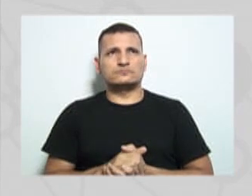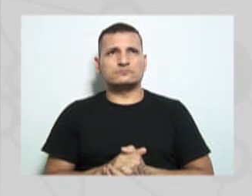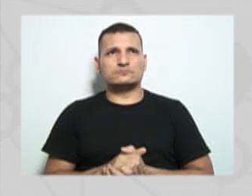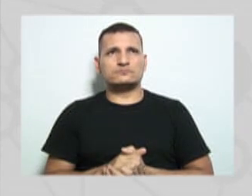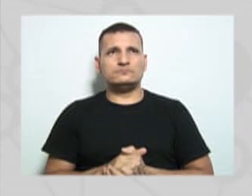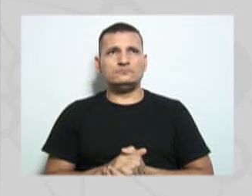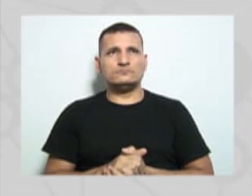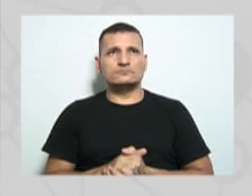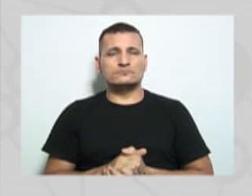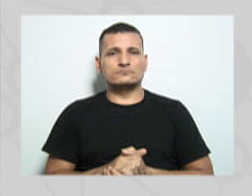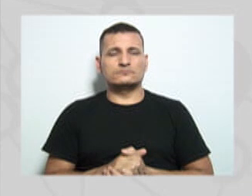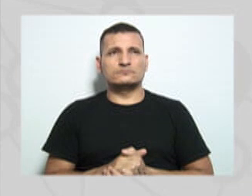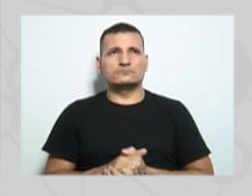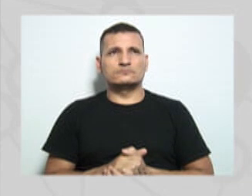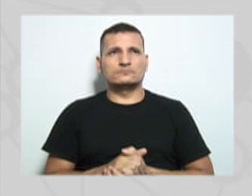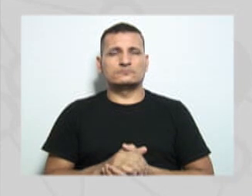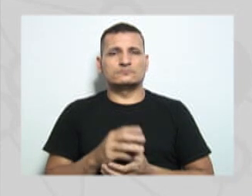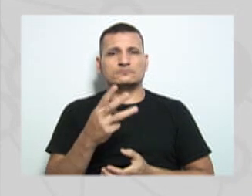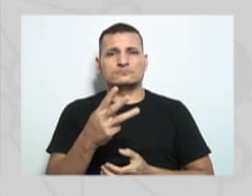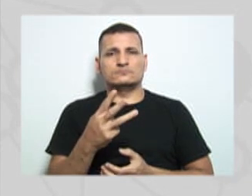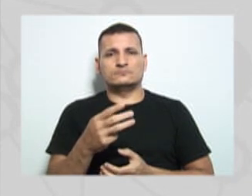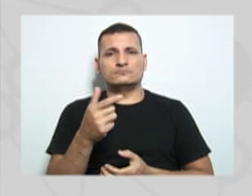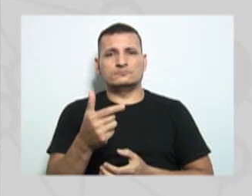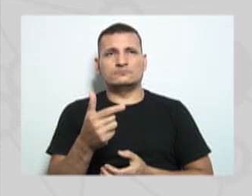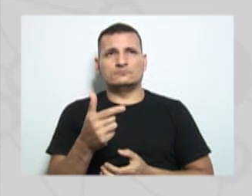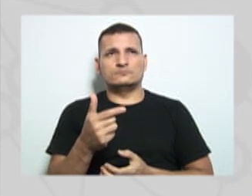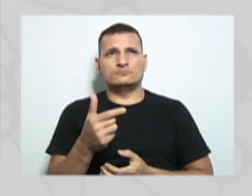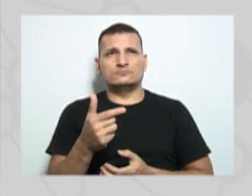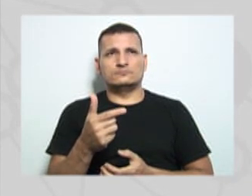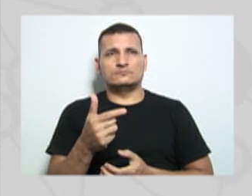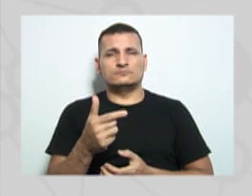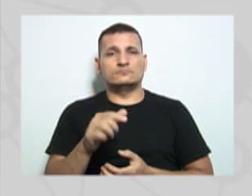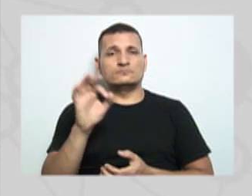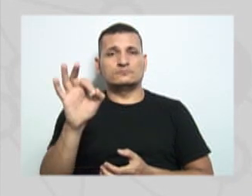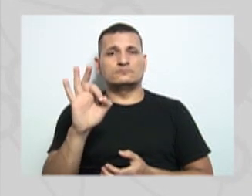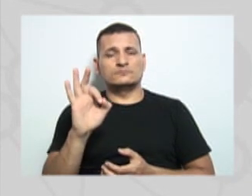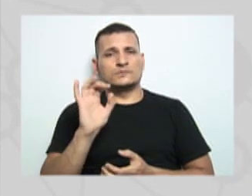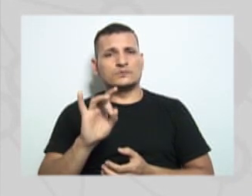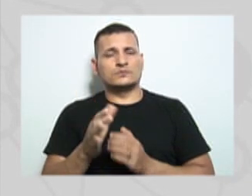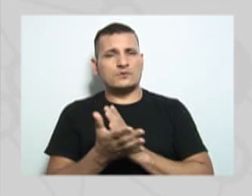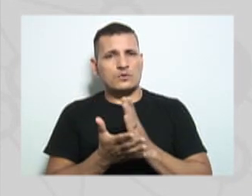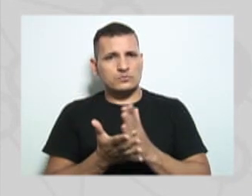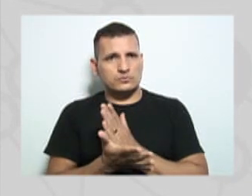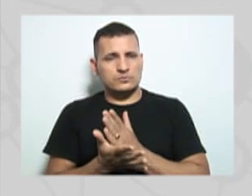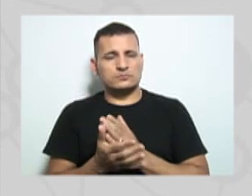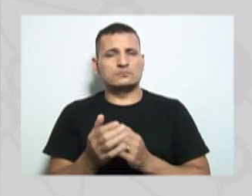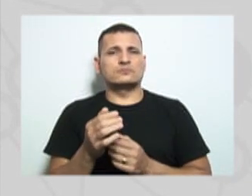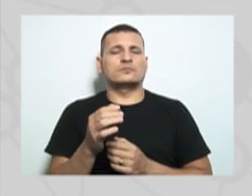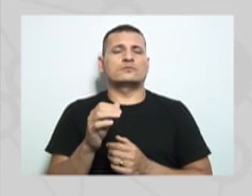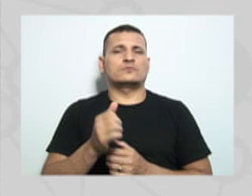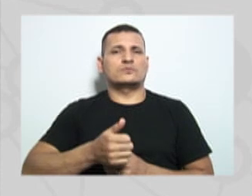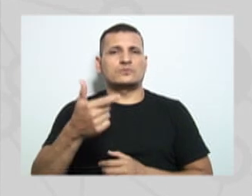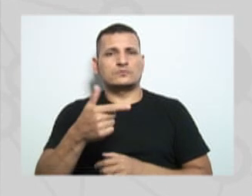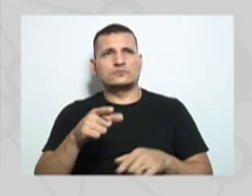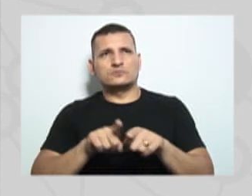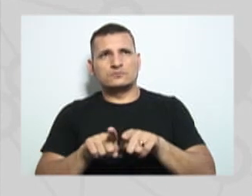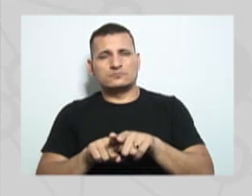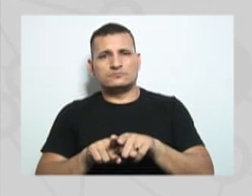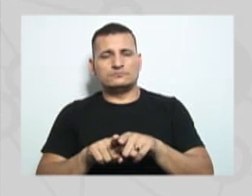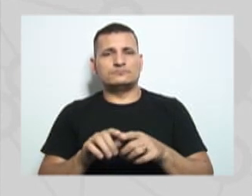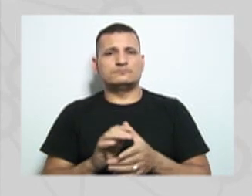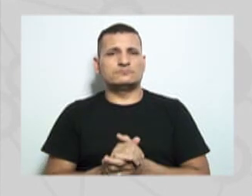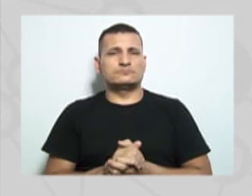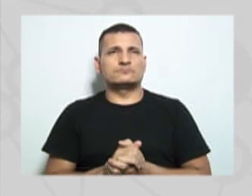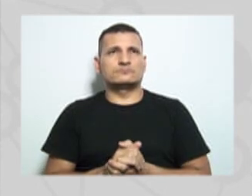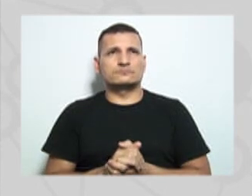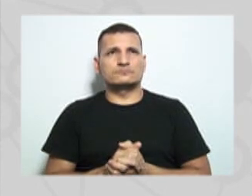passado, de 32% para algumas atividades e de 12%, certo? Então, será praticamente o